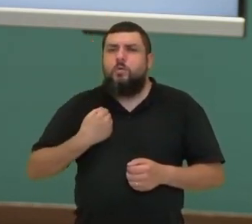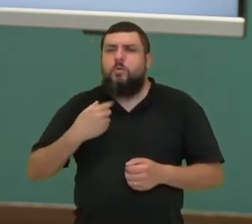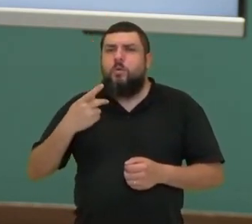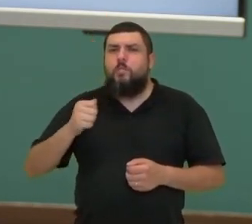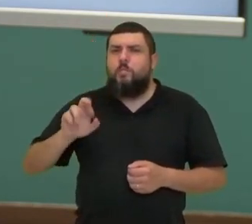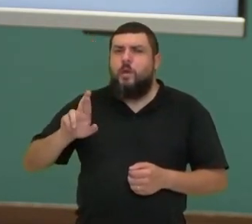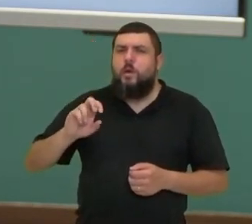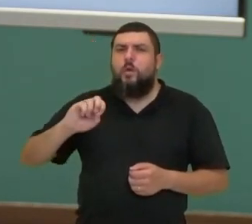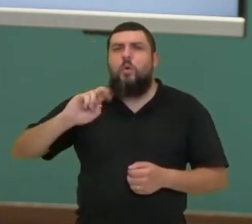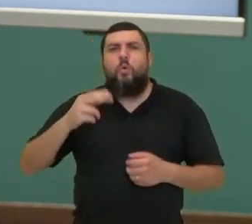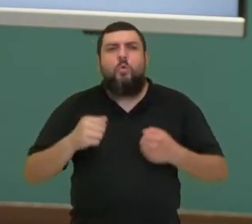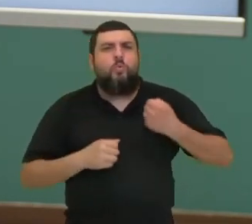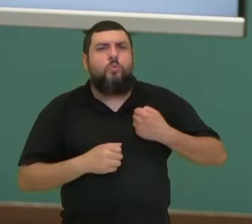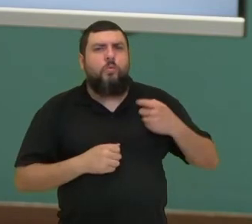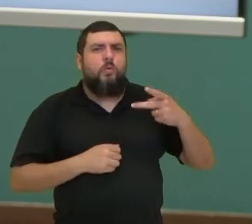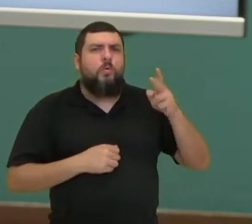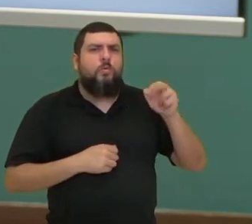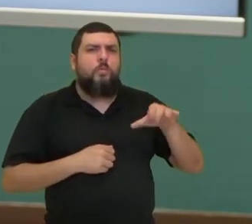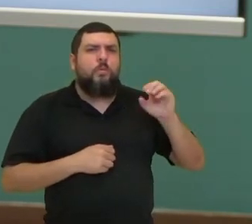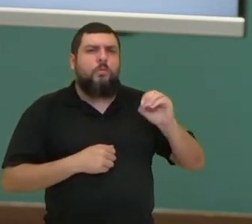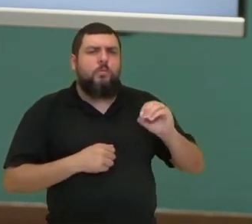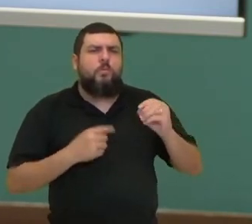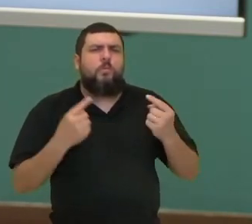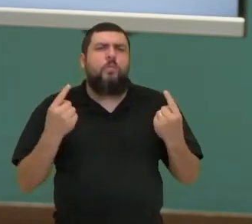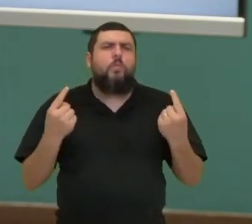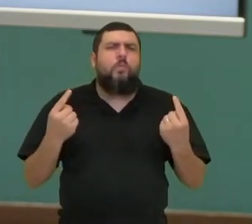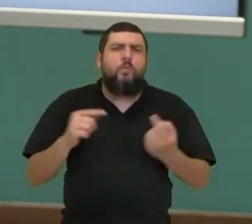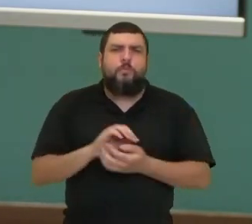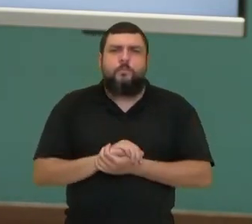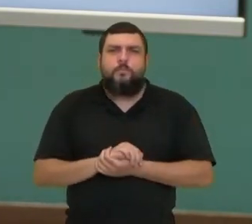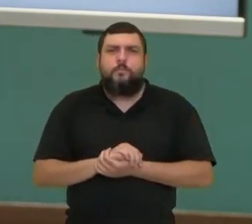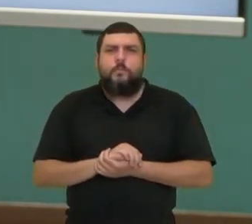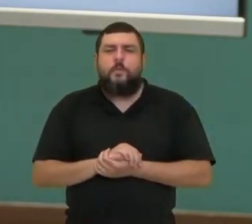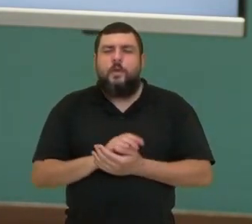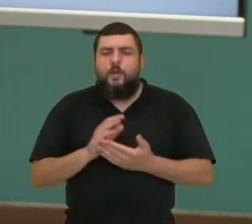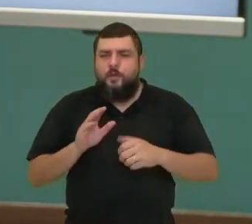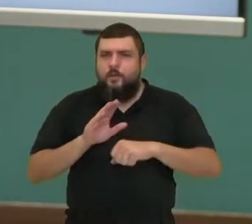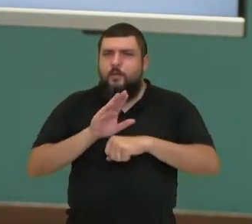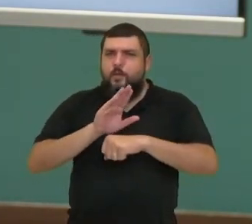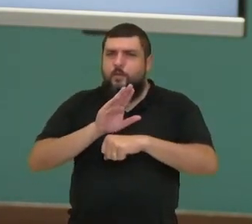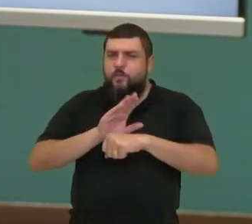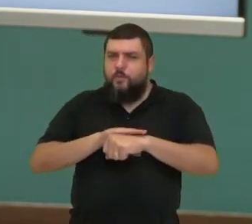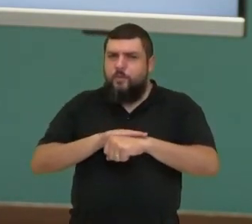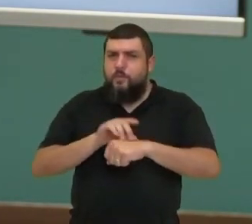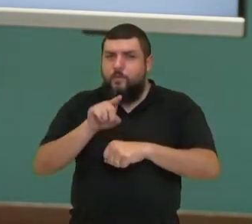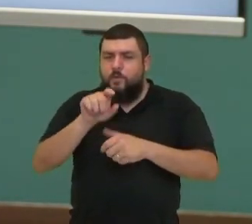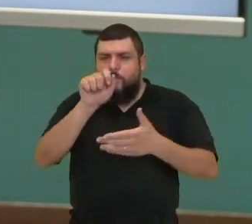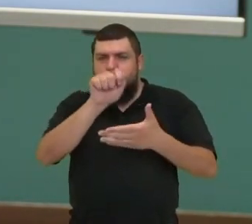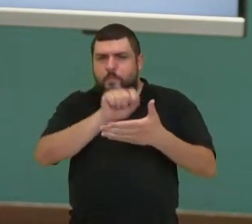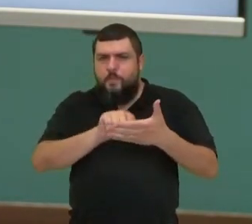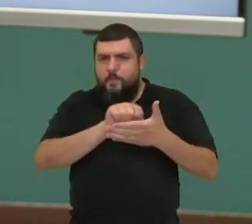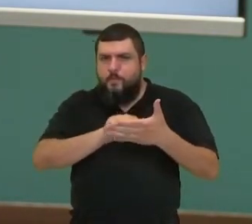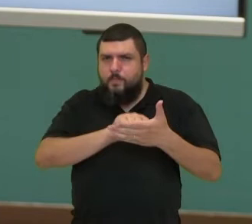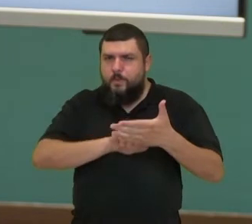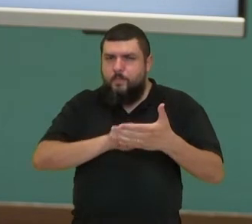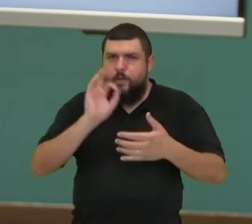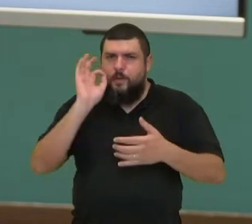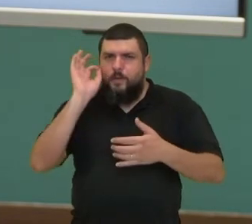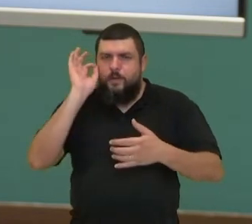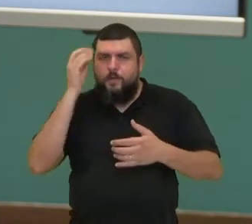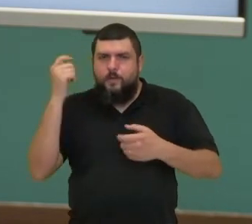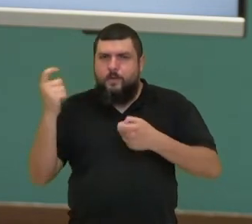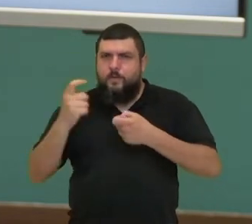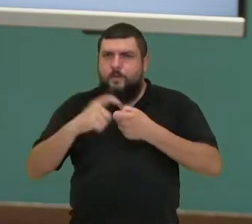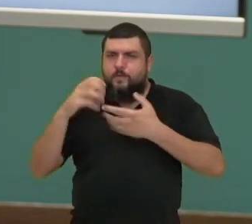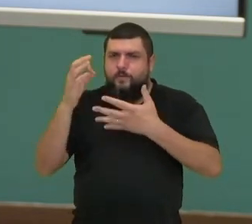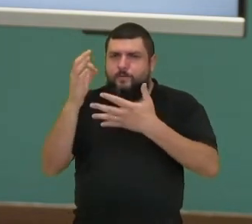ou o número primo? Justifique a sua resposta. Então eu vou dar um tempinho para você resolver o praticando 1 e na sequência